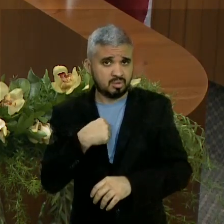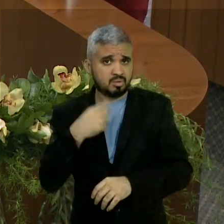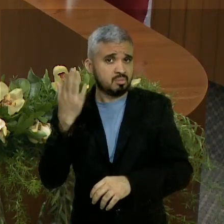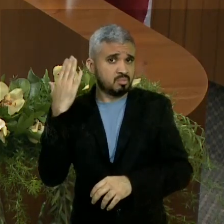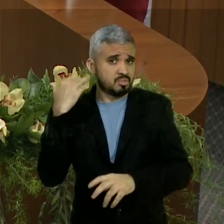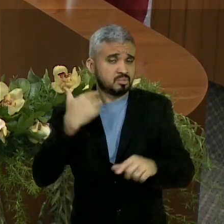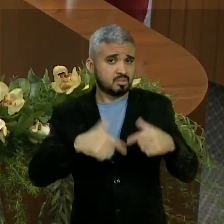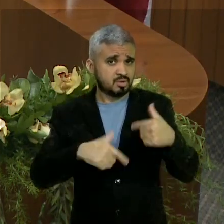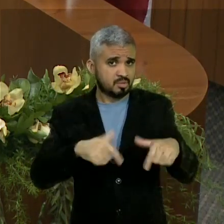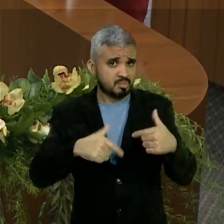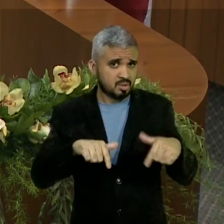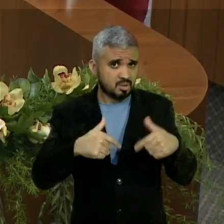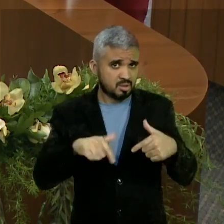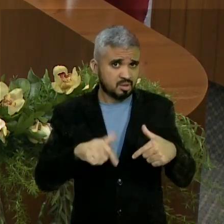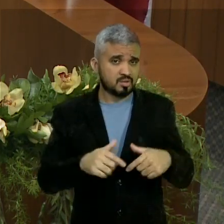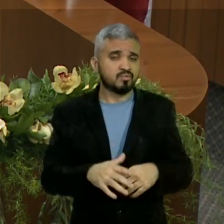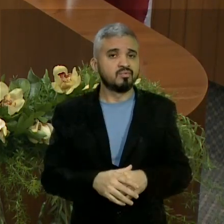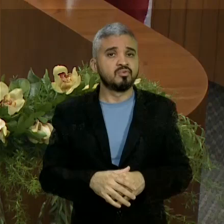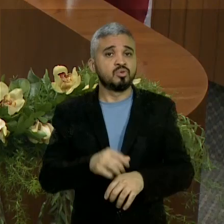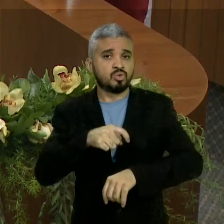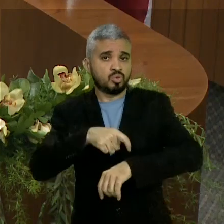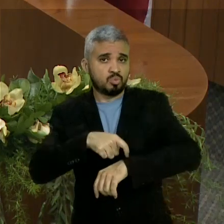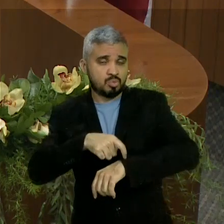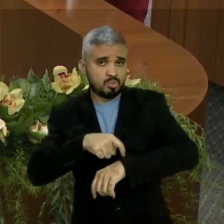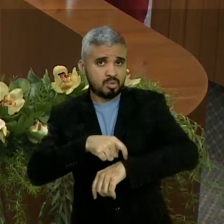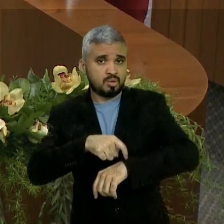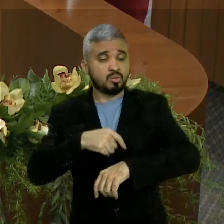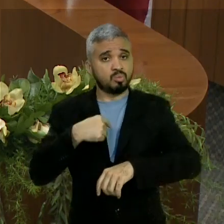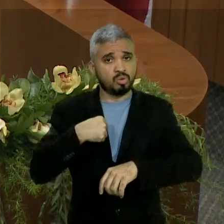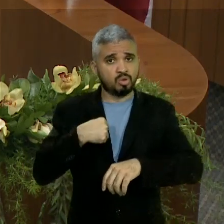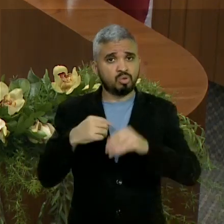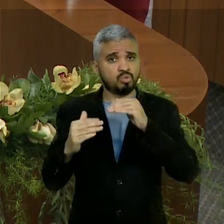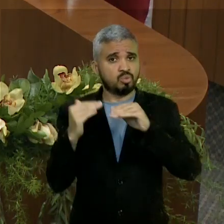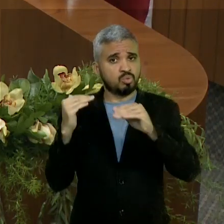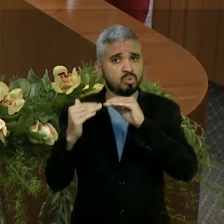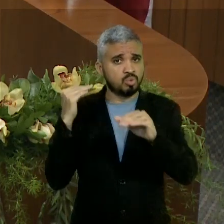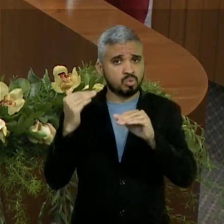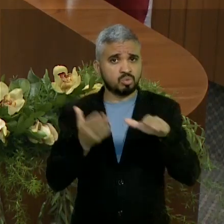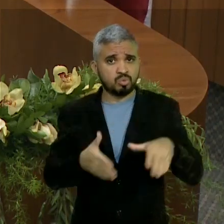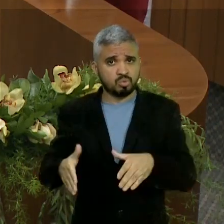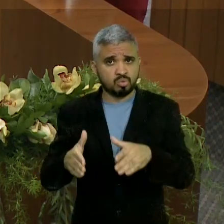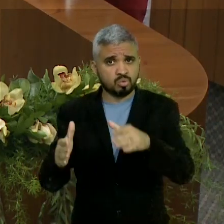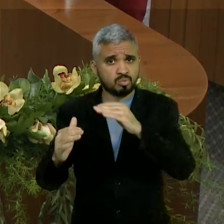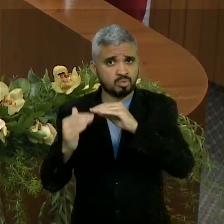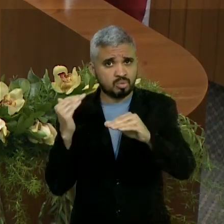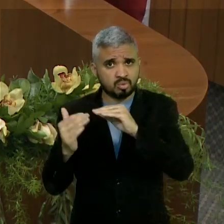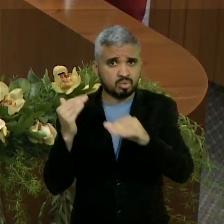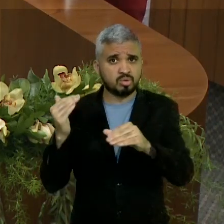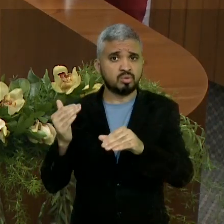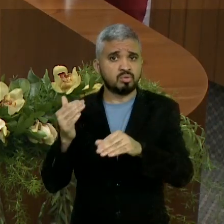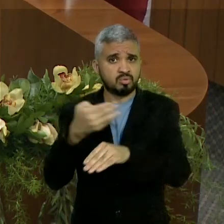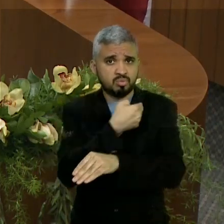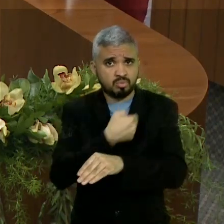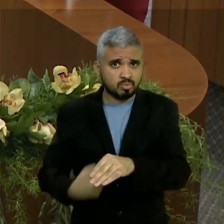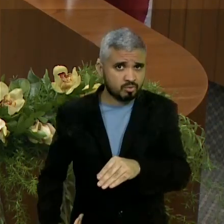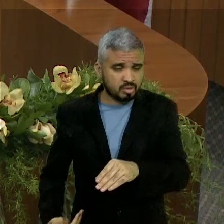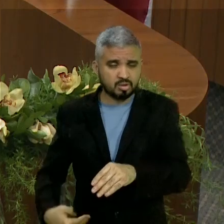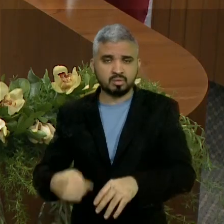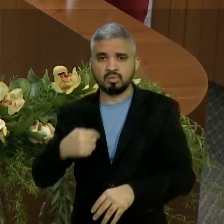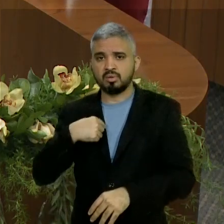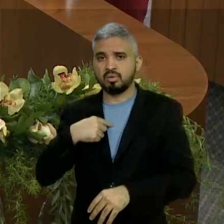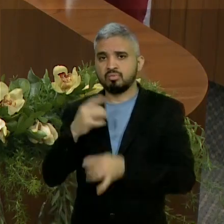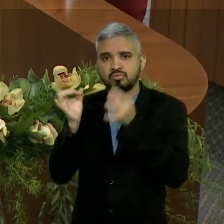decência de ao discordar dos do do dos caminhos deste governo dizer que não queria mais nele permanecer e quero dizer